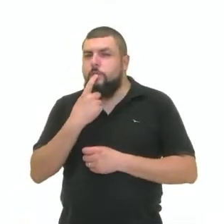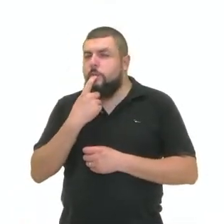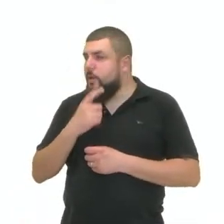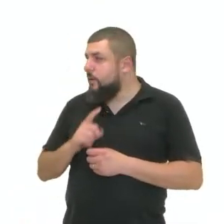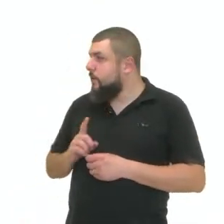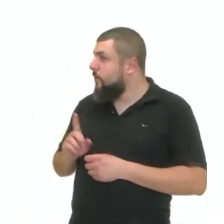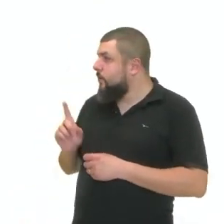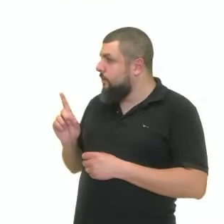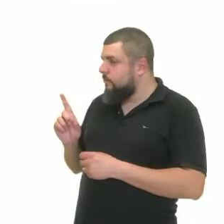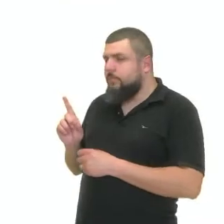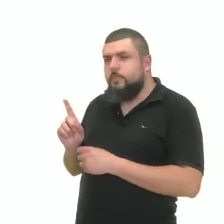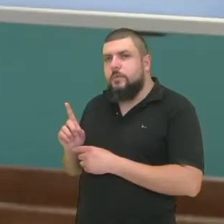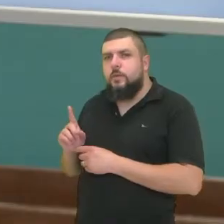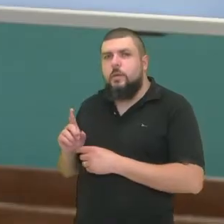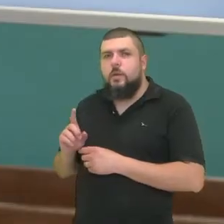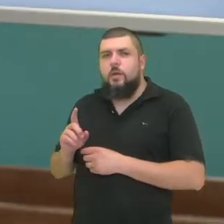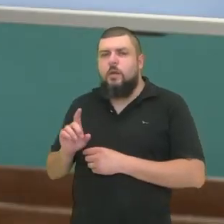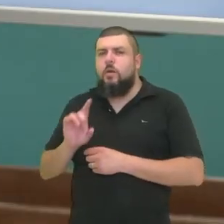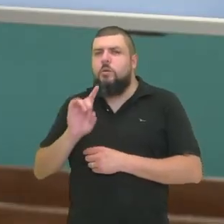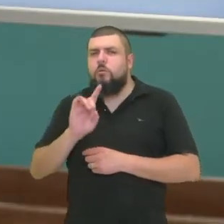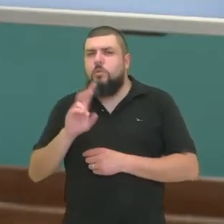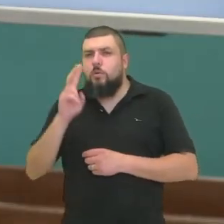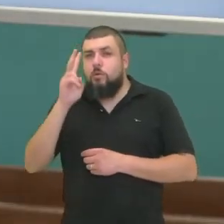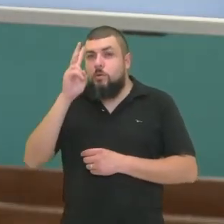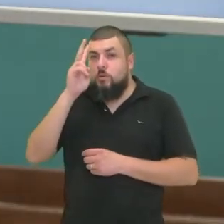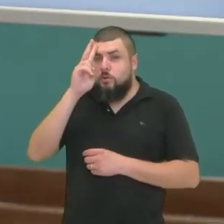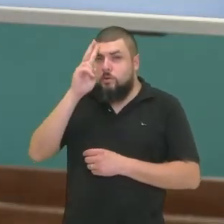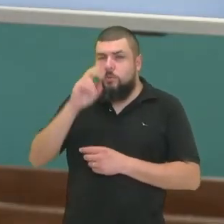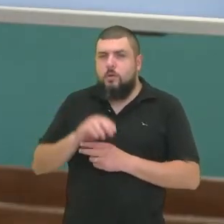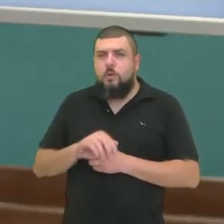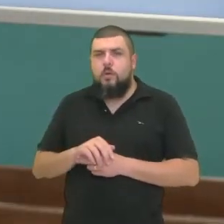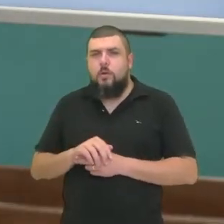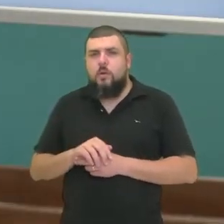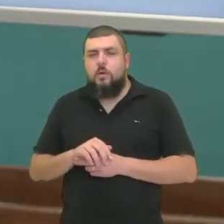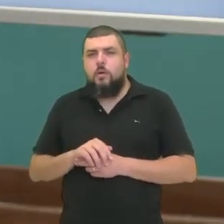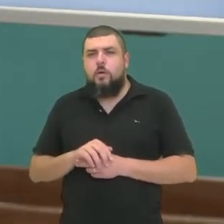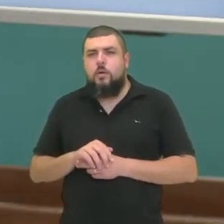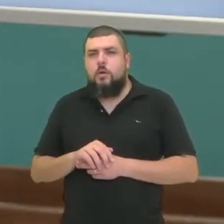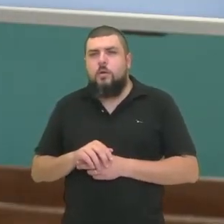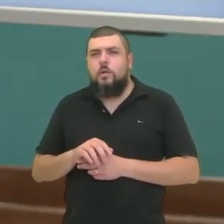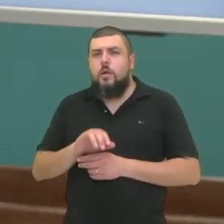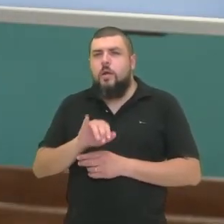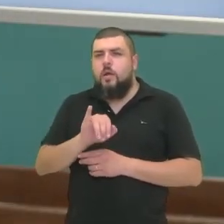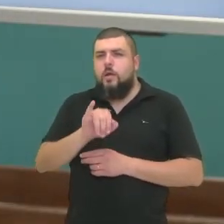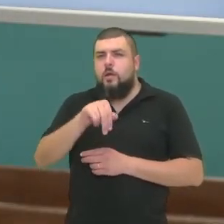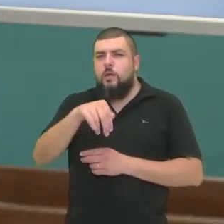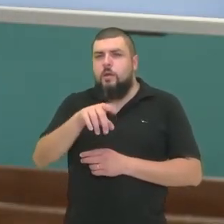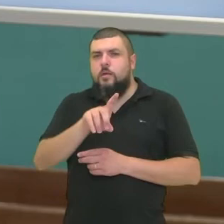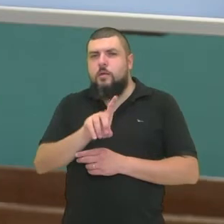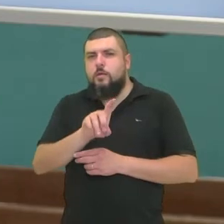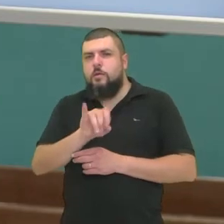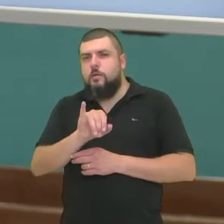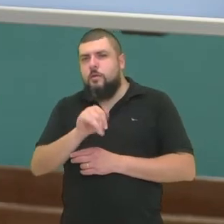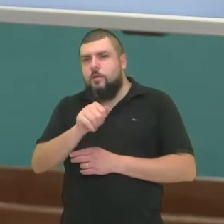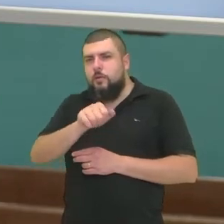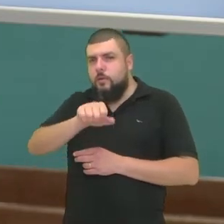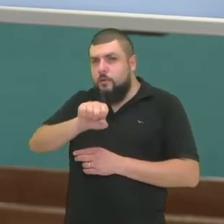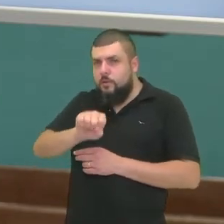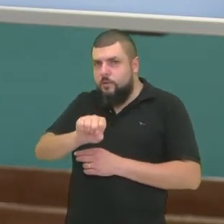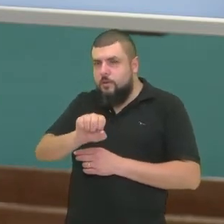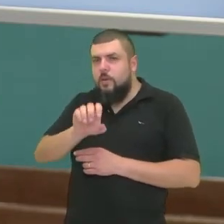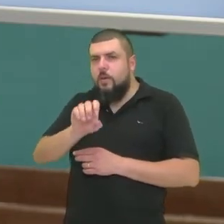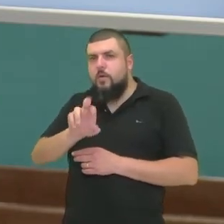Vale lembrar que as índias orientais elas também abrange o